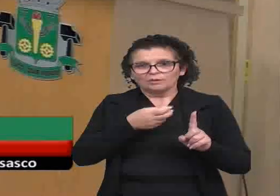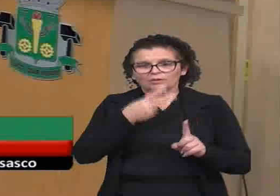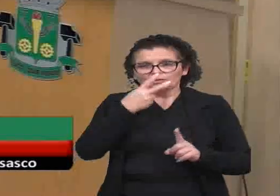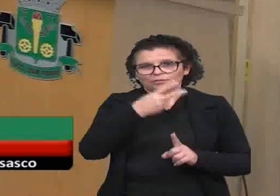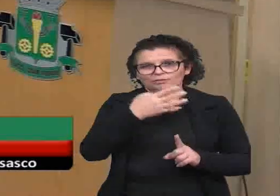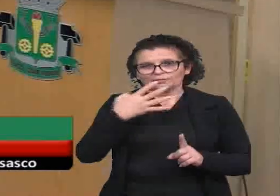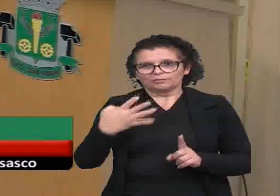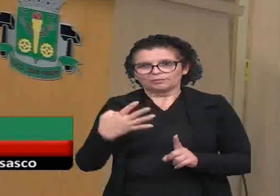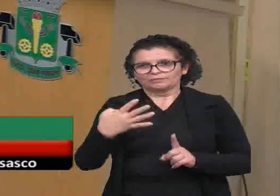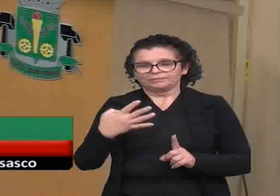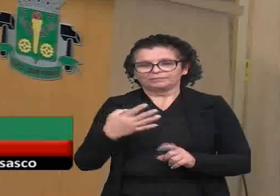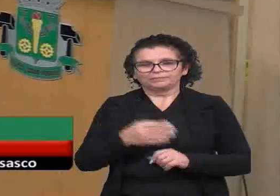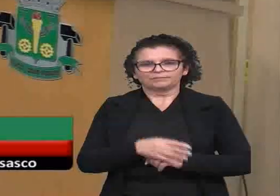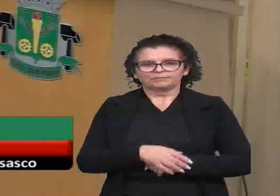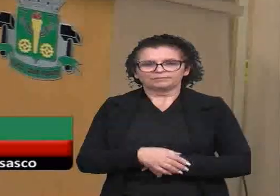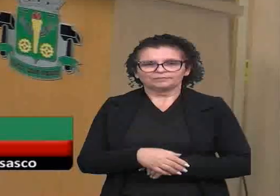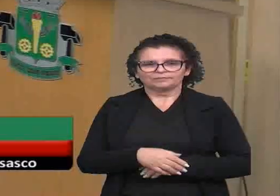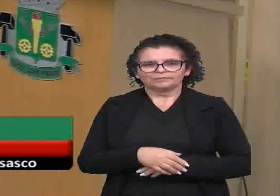204-2023.